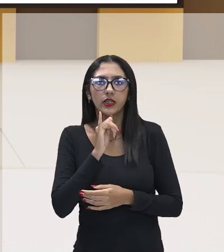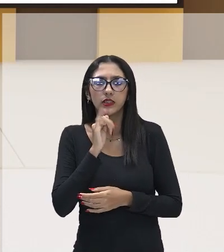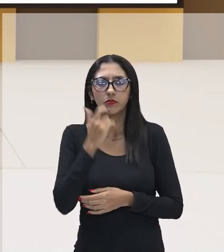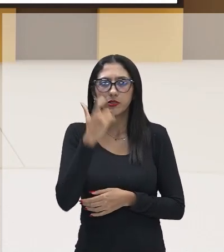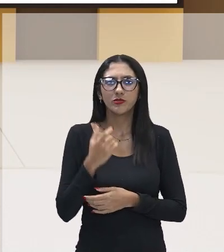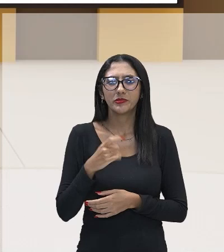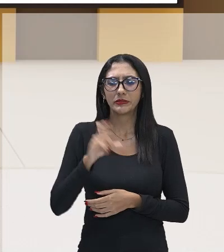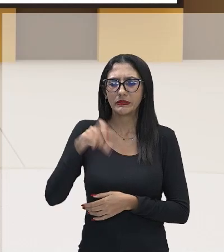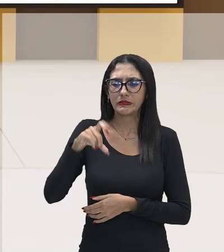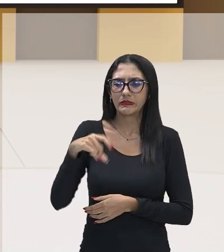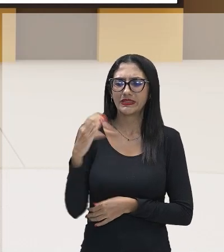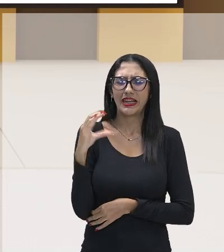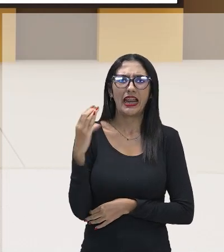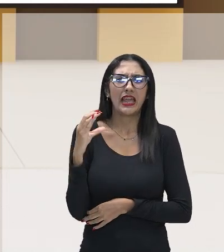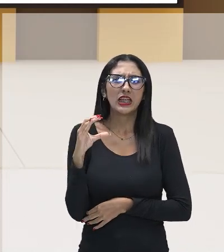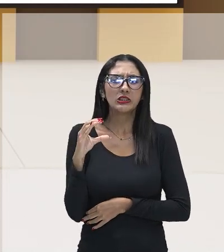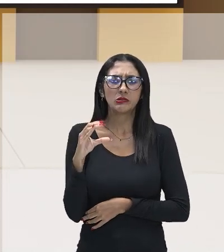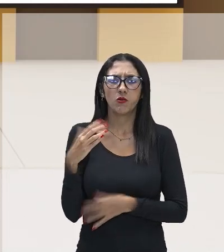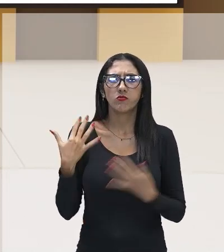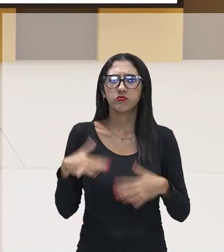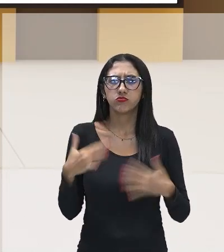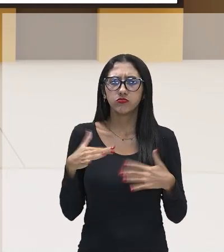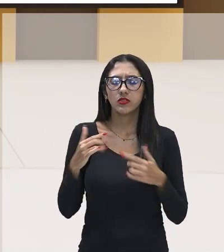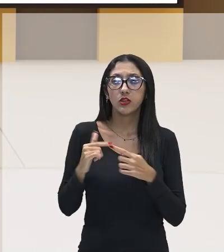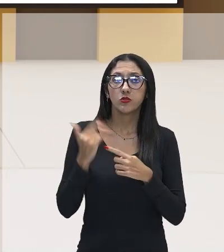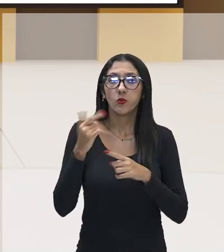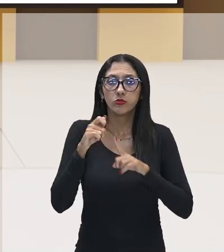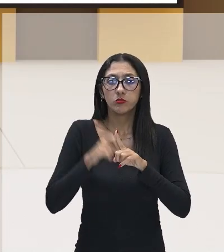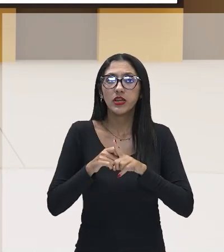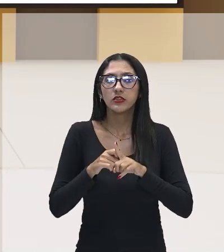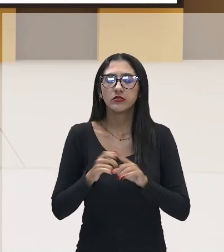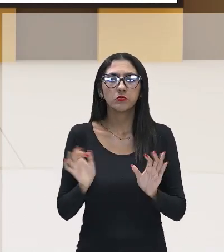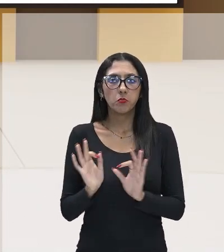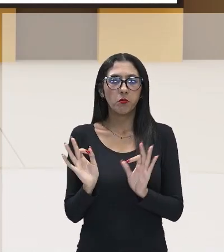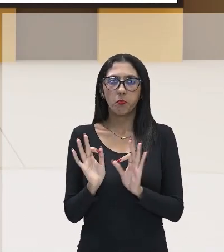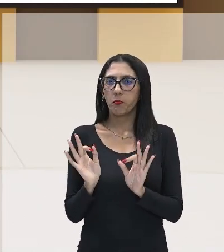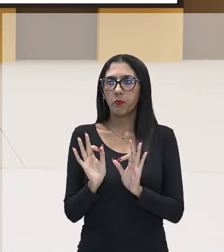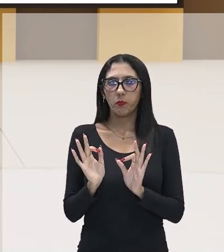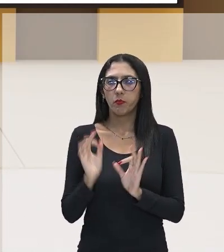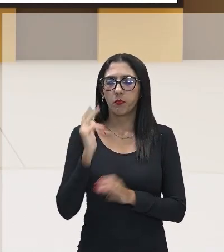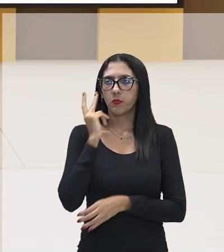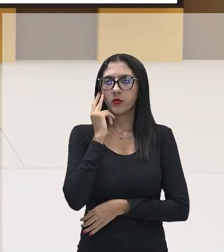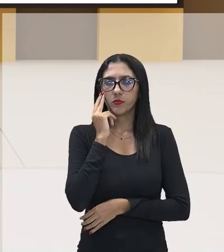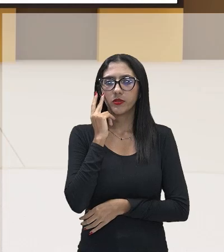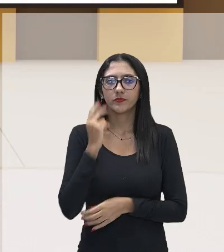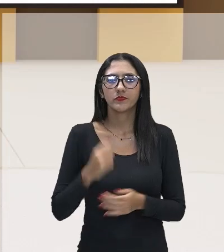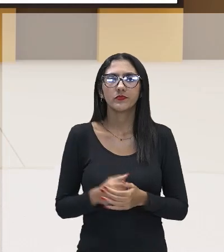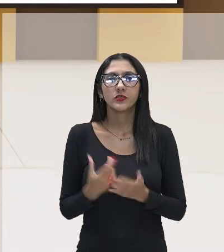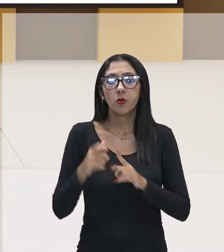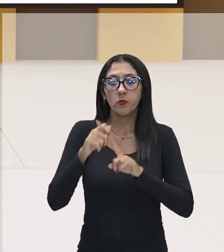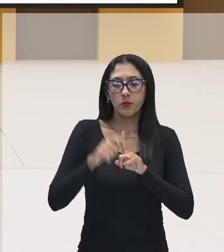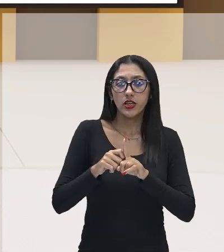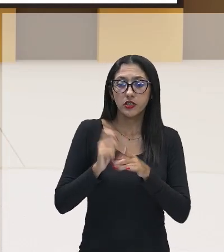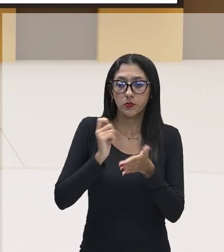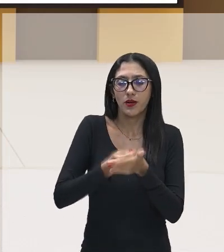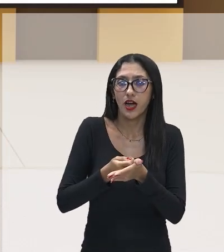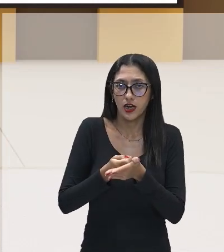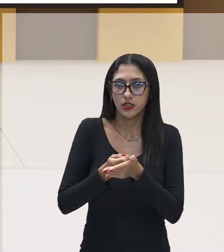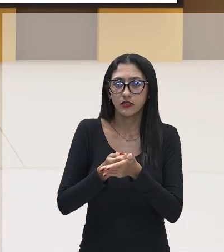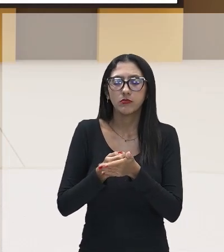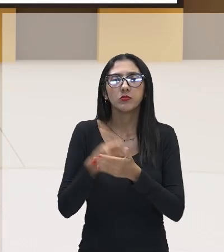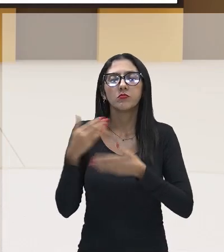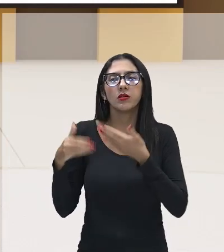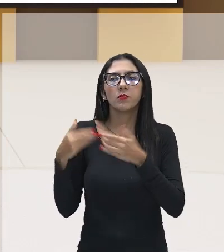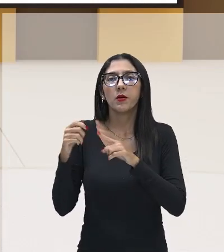de crédito. No outro mês você pode não ter gastado no seu cartão de crédito. Então, nesse mês você paga, no outro mês você não paga.